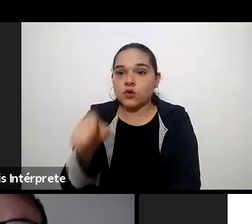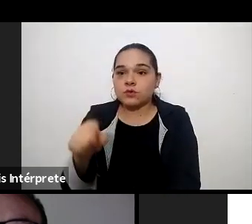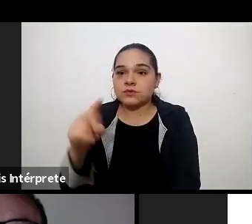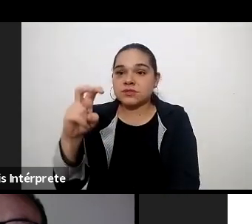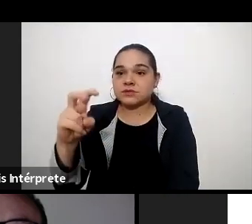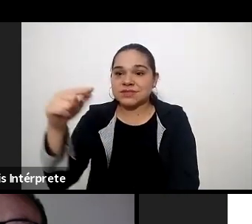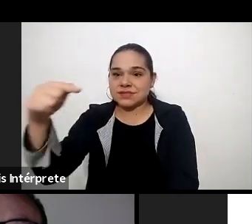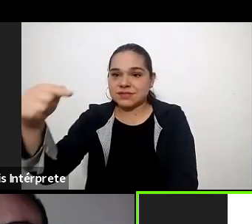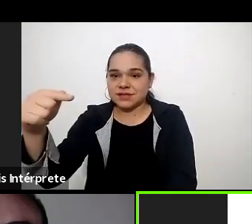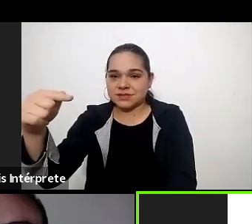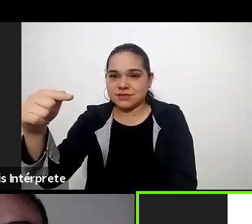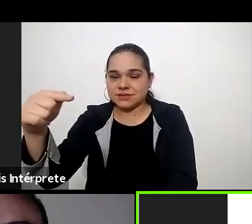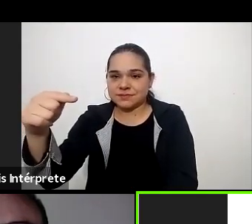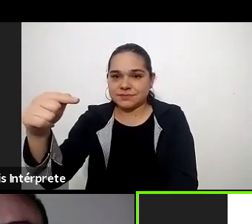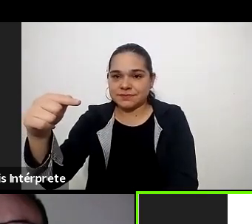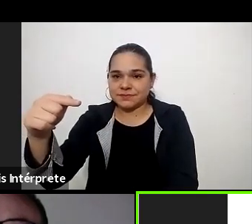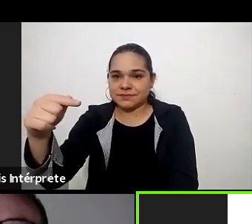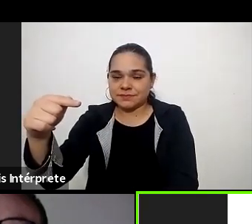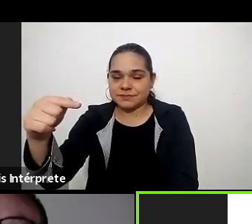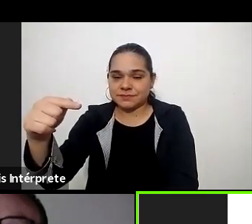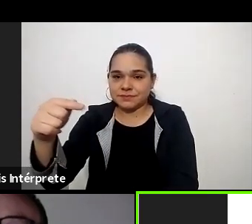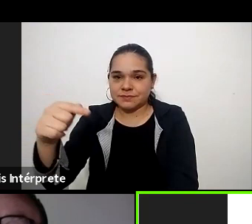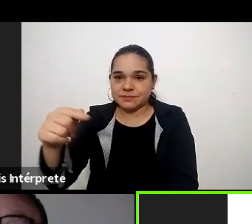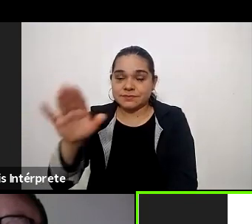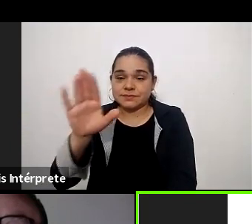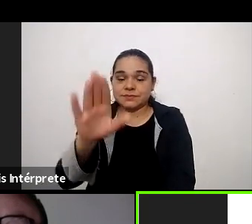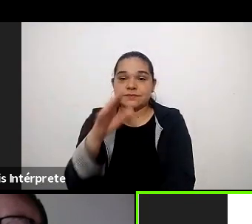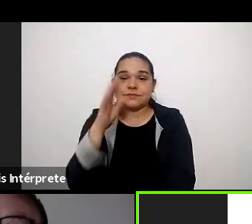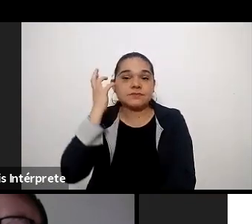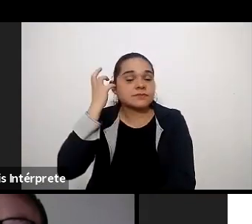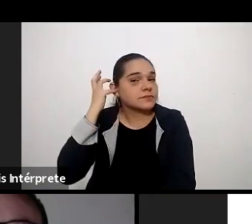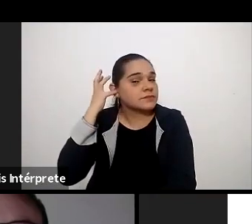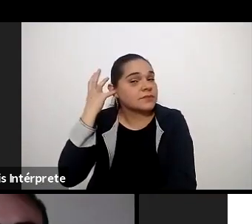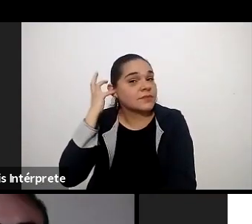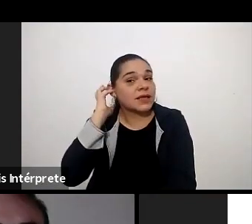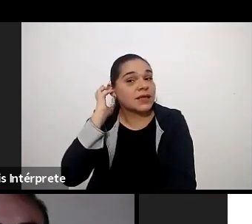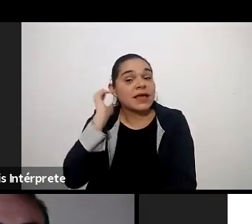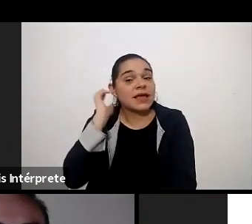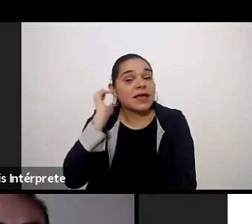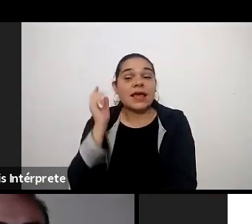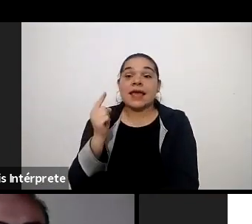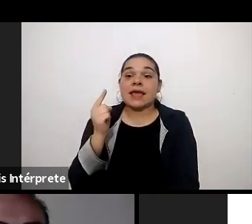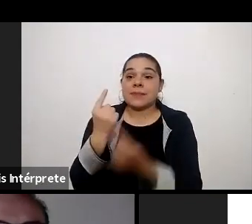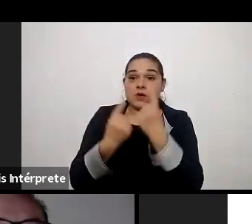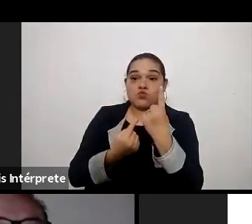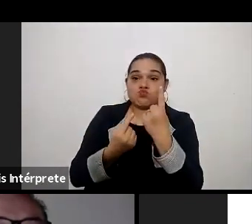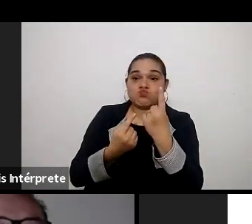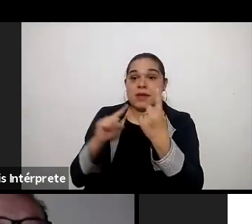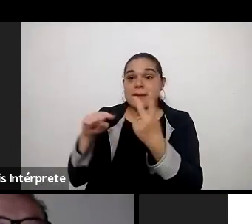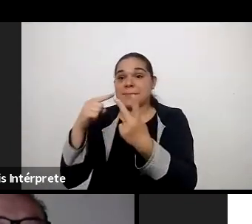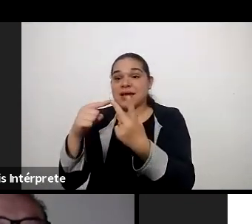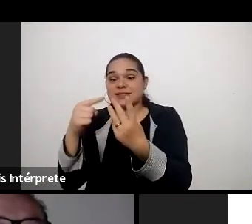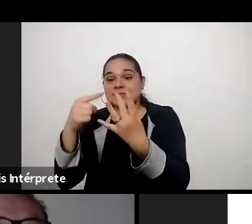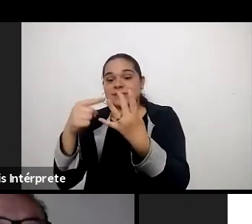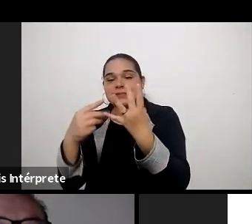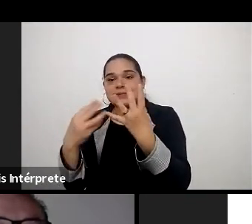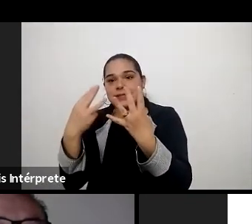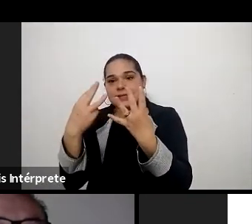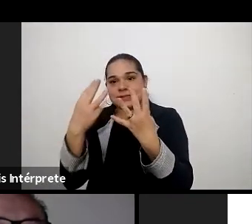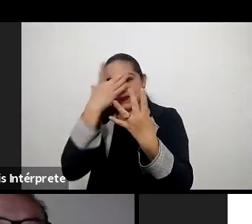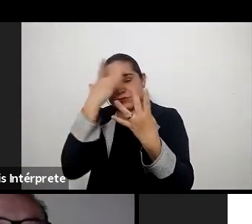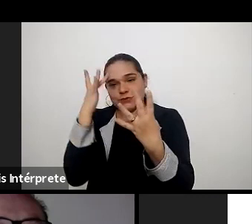centavos lembrando hoje ele para ele vir umas três nós pagamos hoje